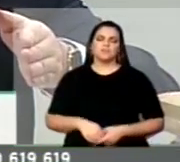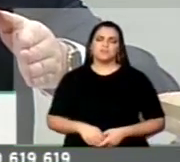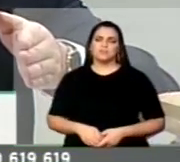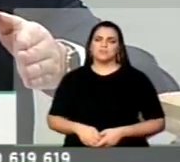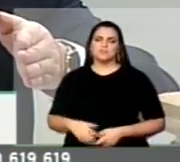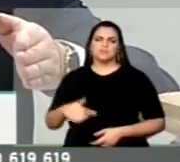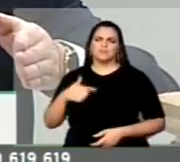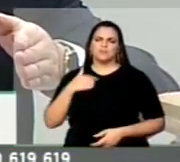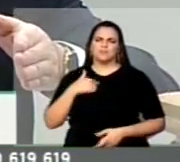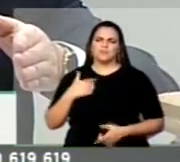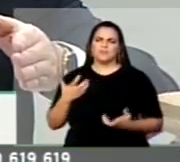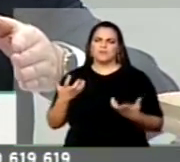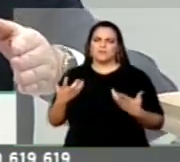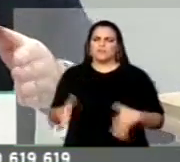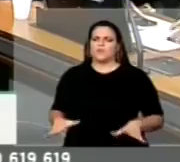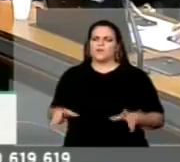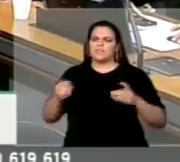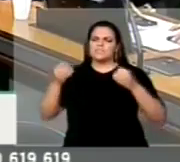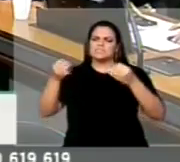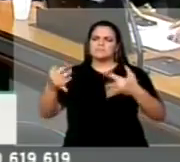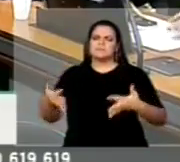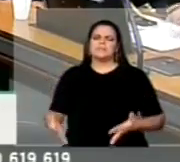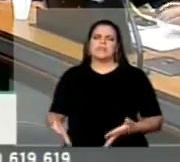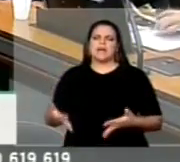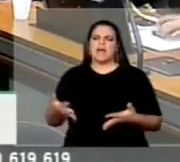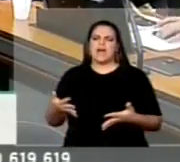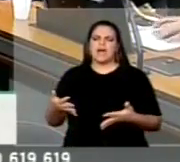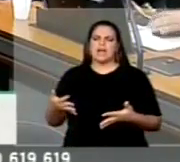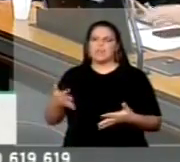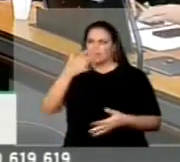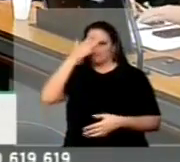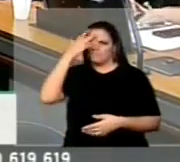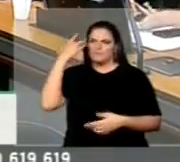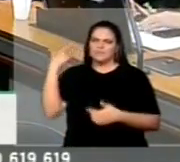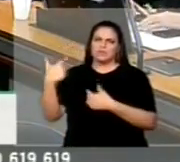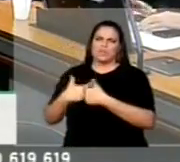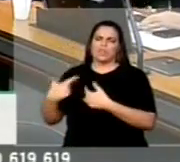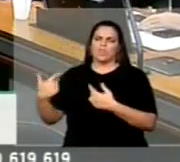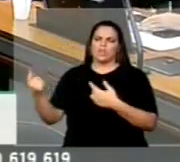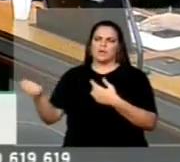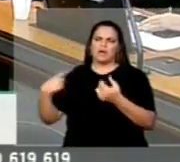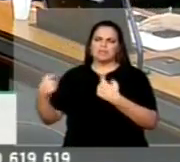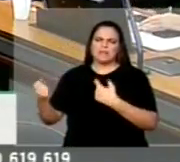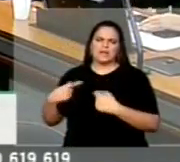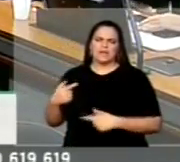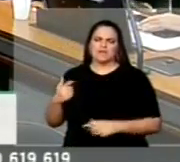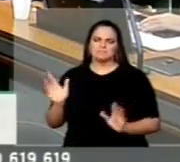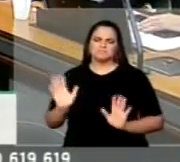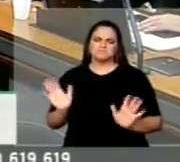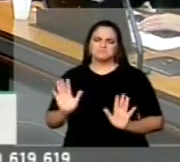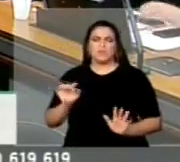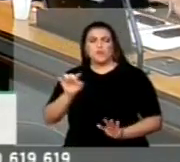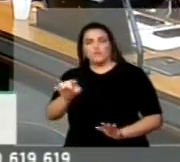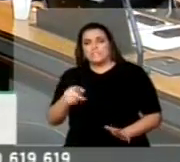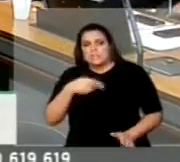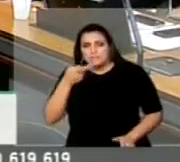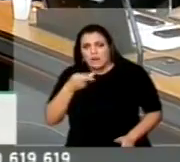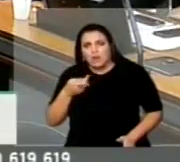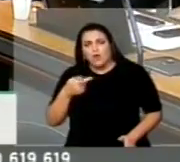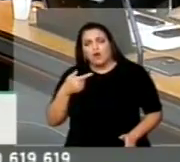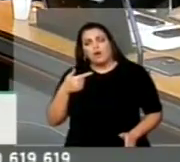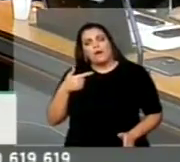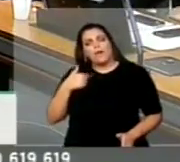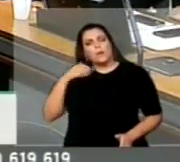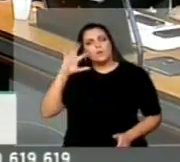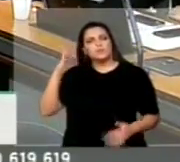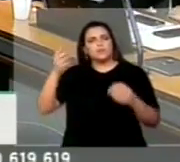fazer exposição de vitimação política. Eu vim responder os fatos elencados na representação que o relator colocou e Vossas Excelências estão colocando. E